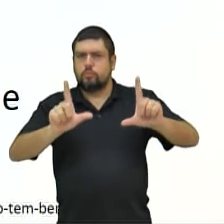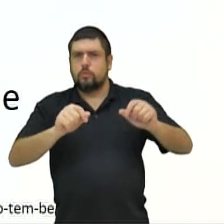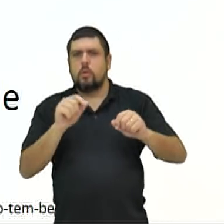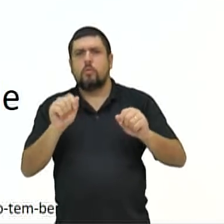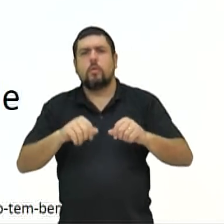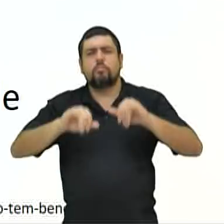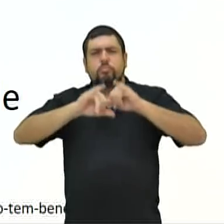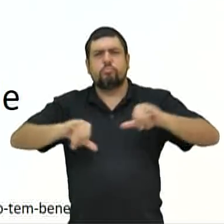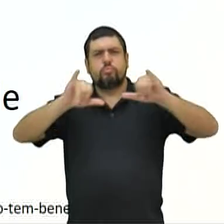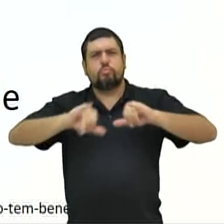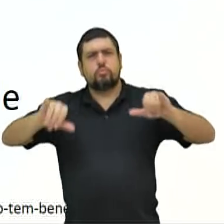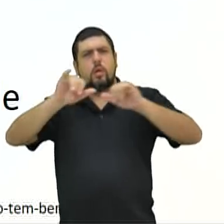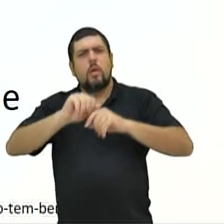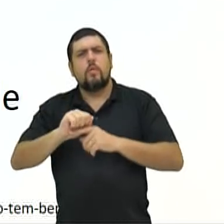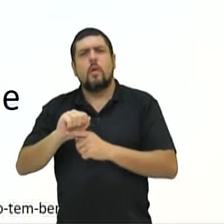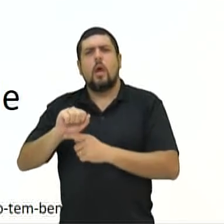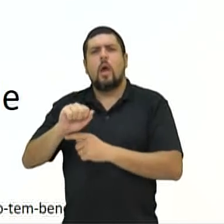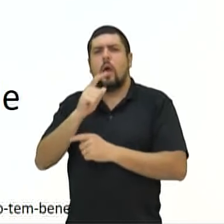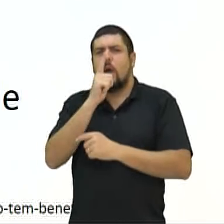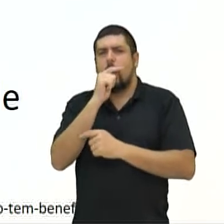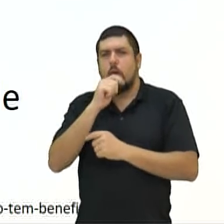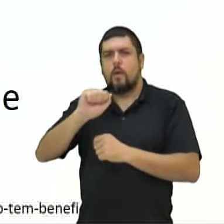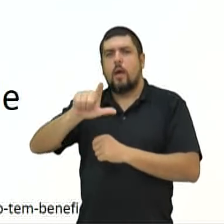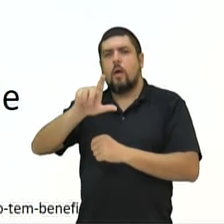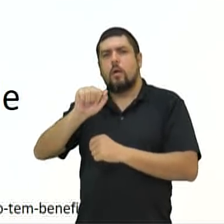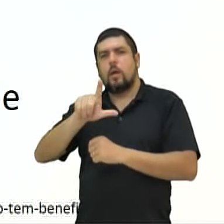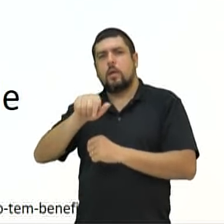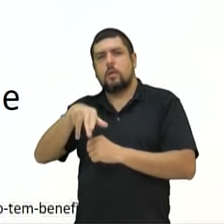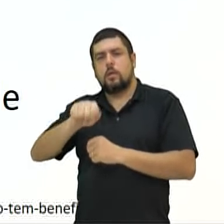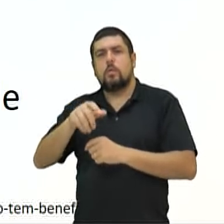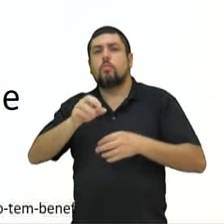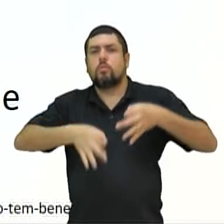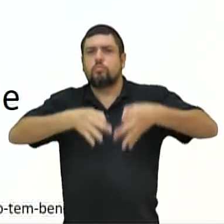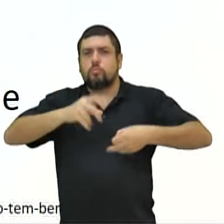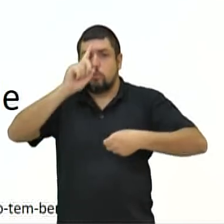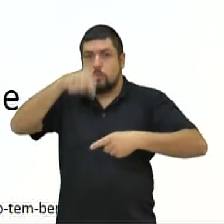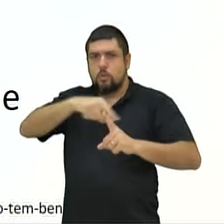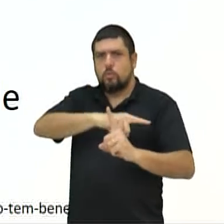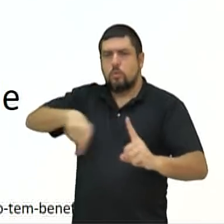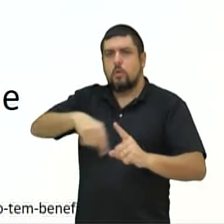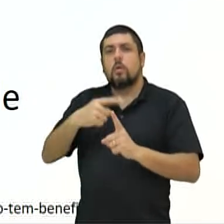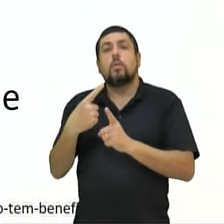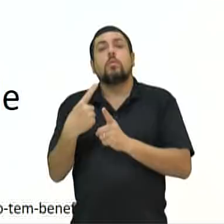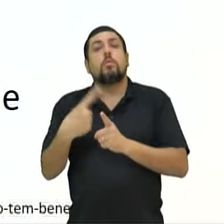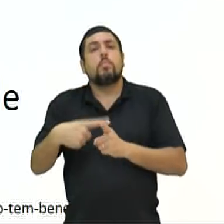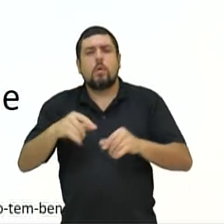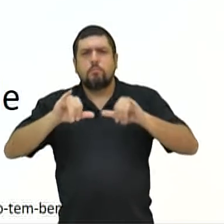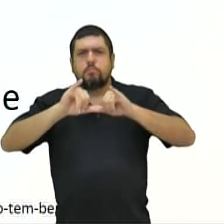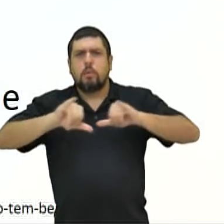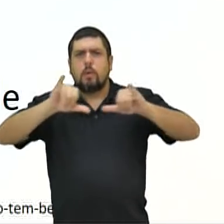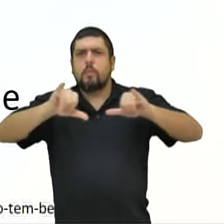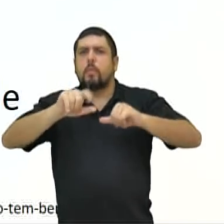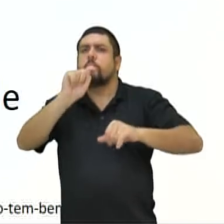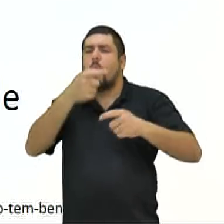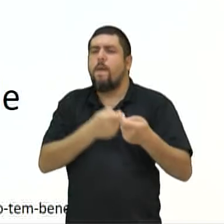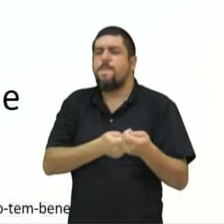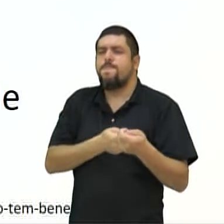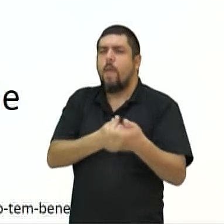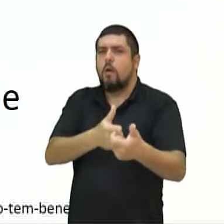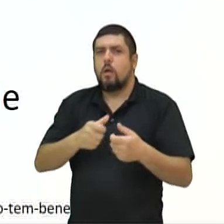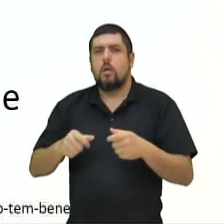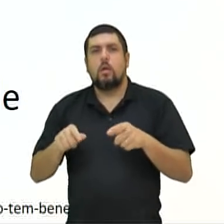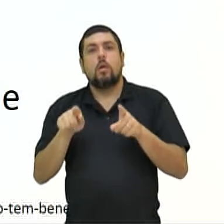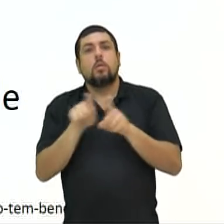águas alcalinas, por determinação da Justiça. Isso porque houve veiculação de publicidade enganosa e